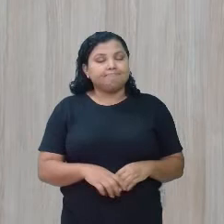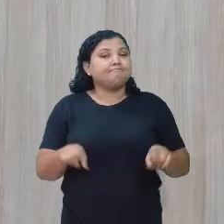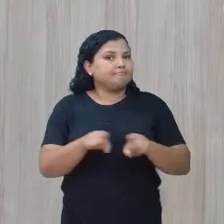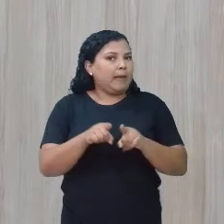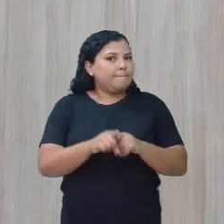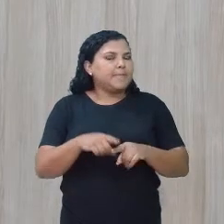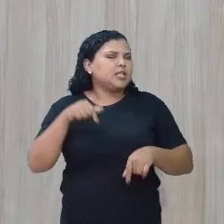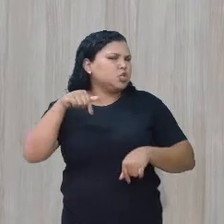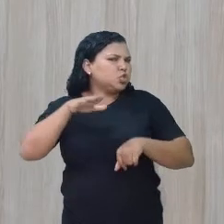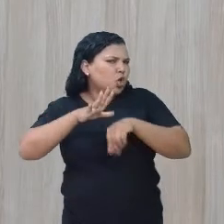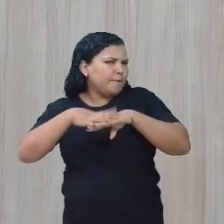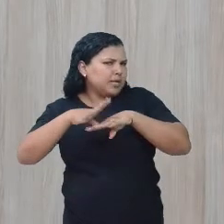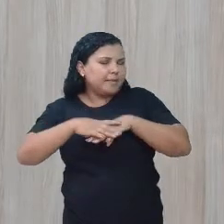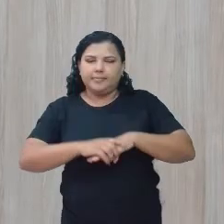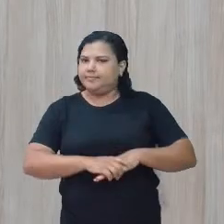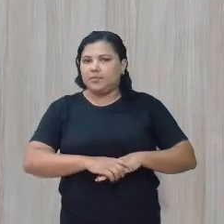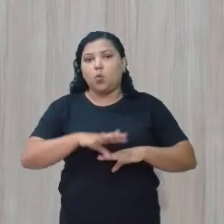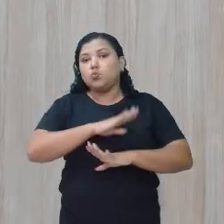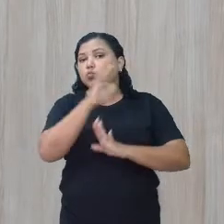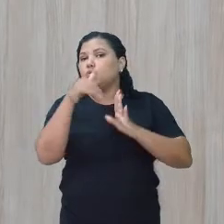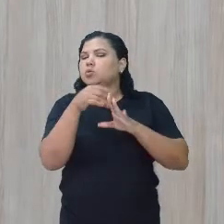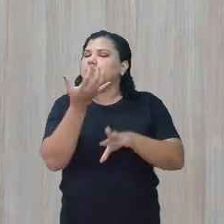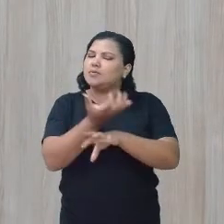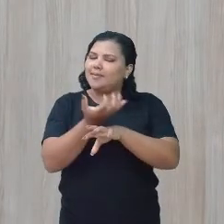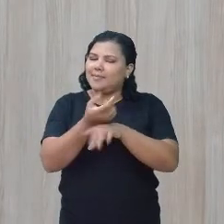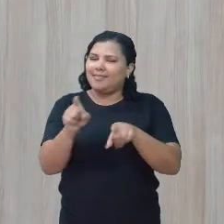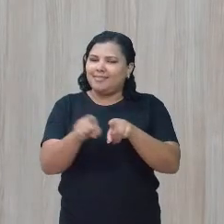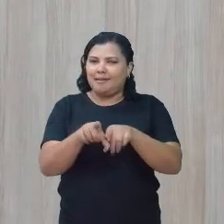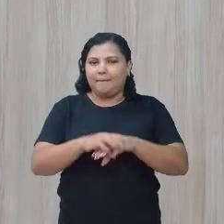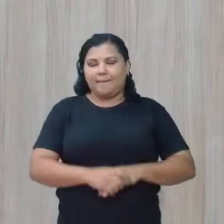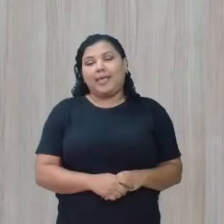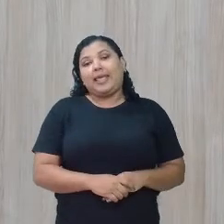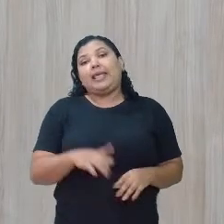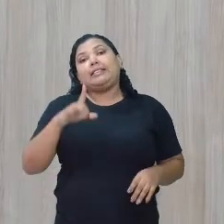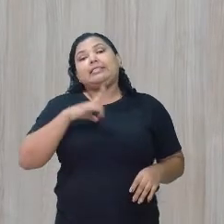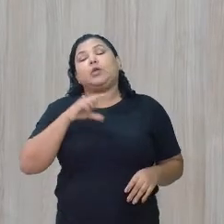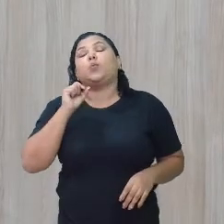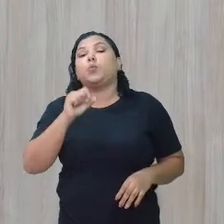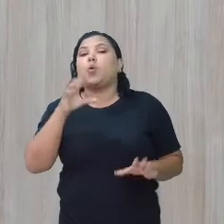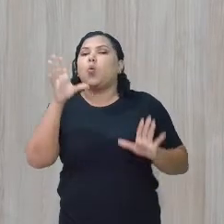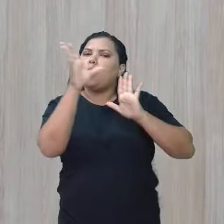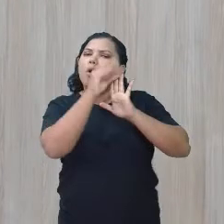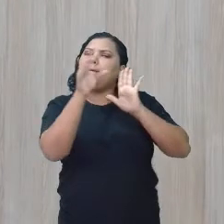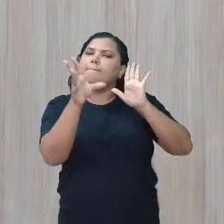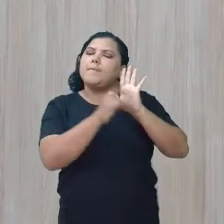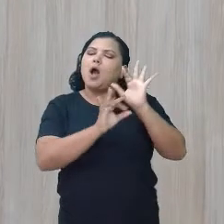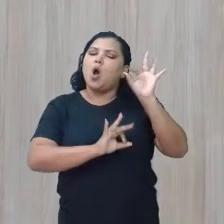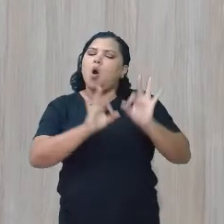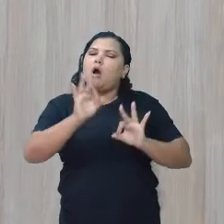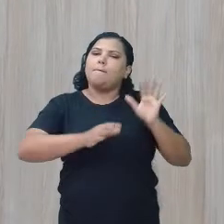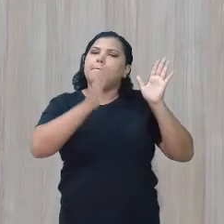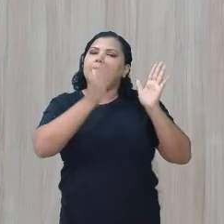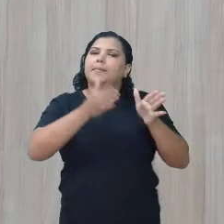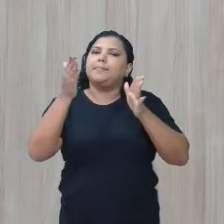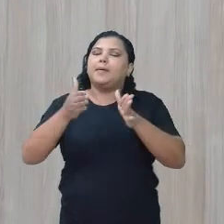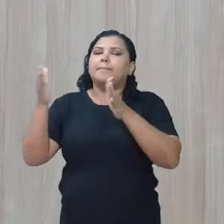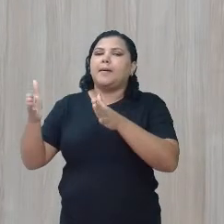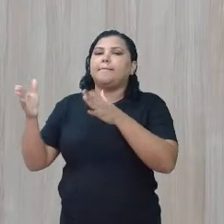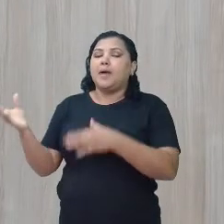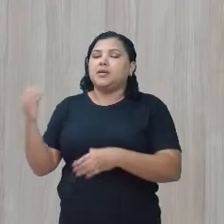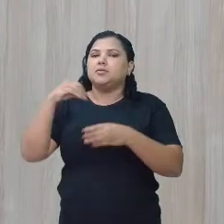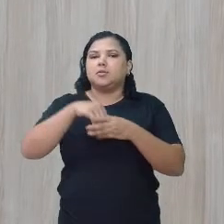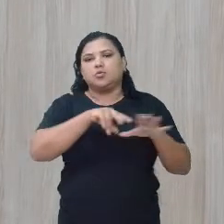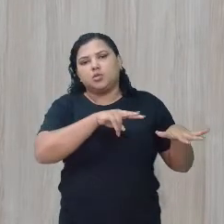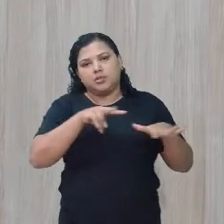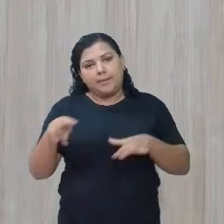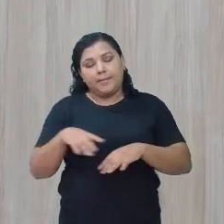pessoal. Acompanhe de todas as outras disciplinas também. Lá tem o conteúdo programático que a gente vai vivenciar naquela determinada